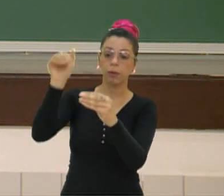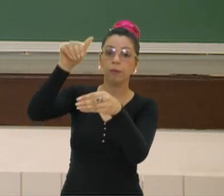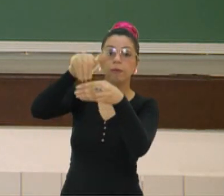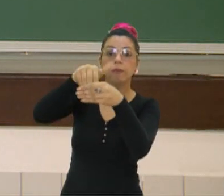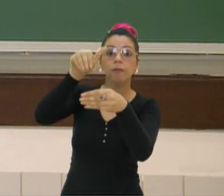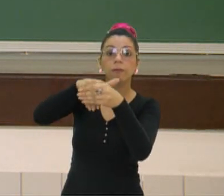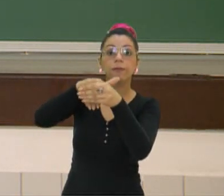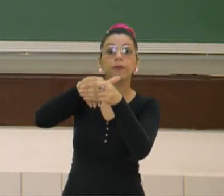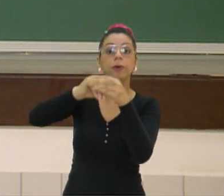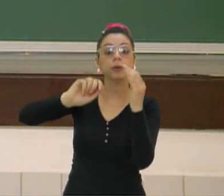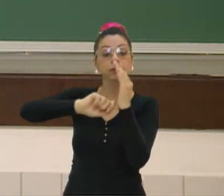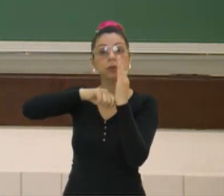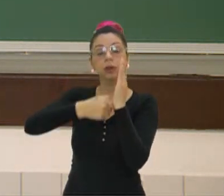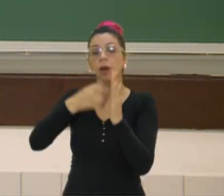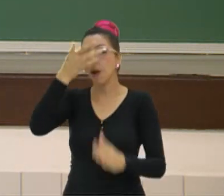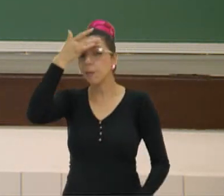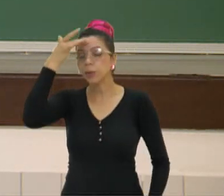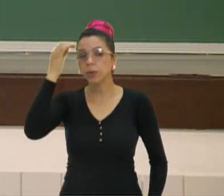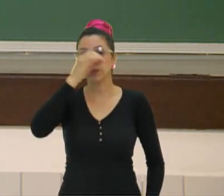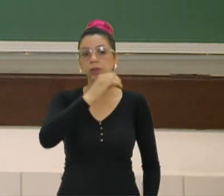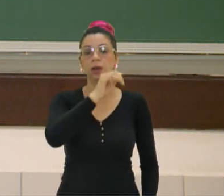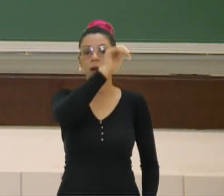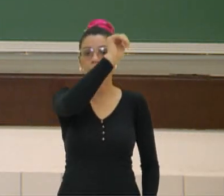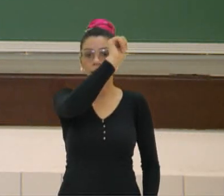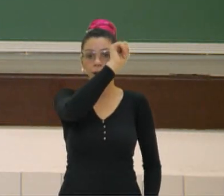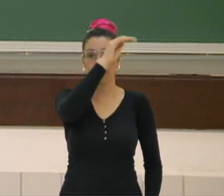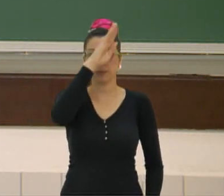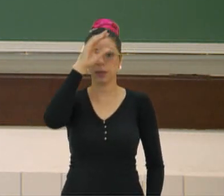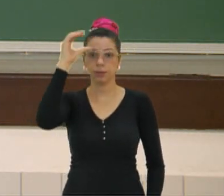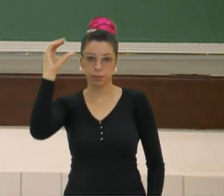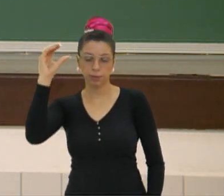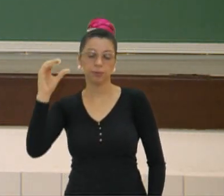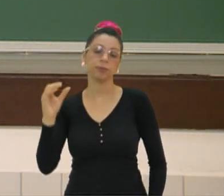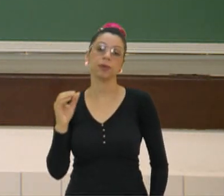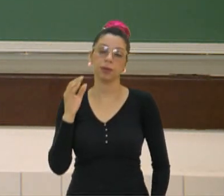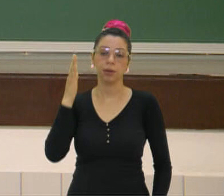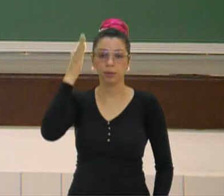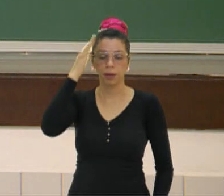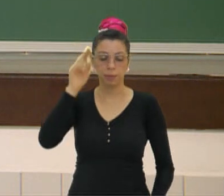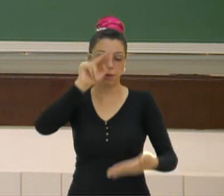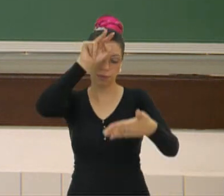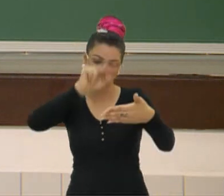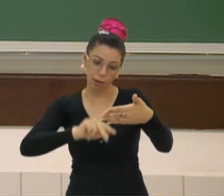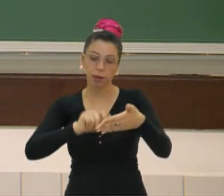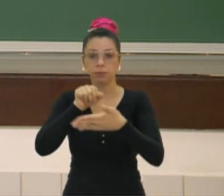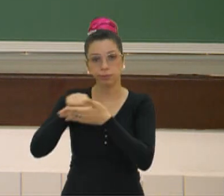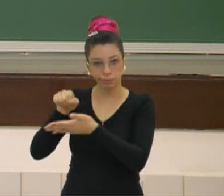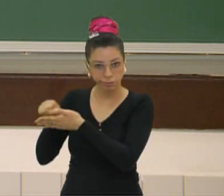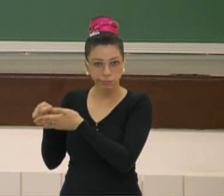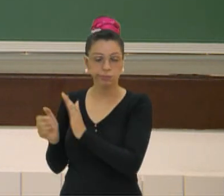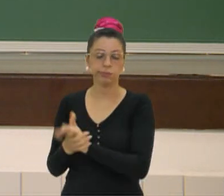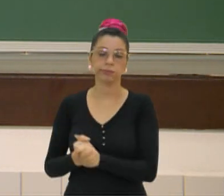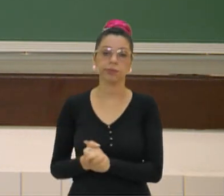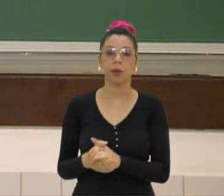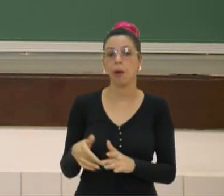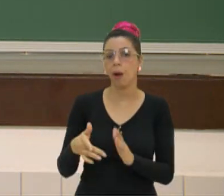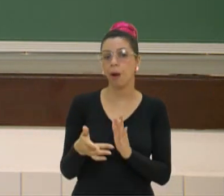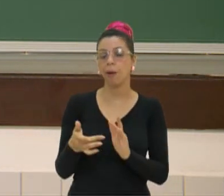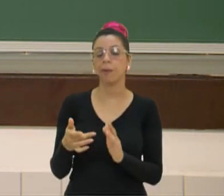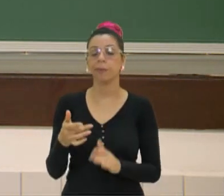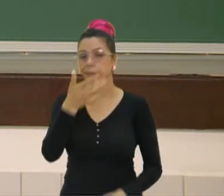para aqueles que são alfabetizados. Aqui um outro ponto bastante importante. Então, não havia reeleição e os analfabetos